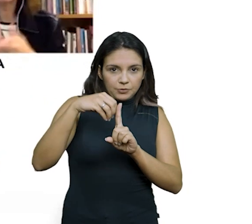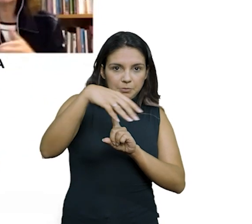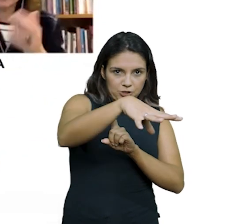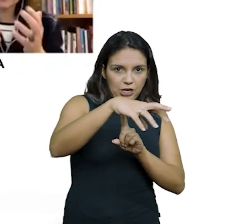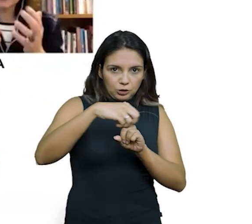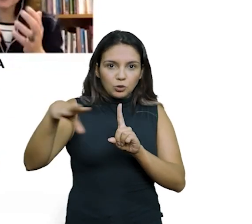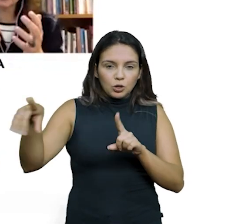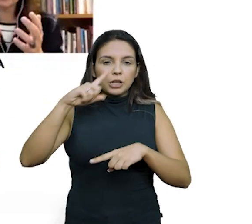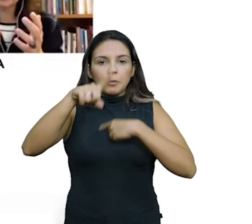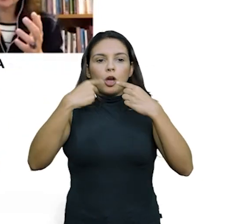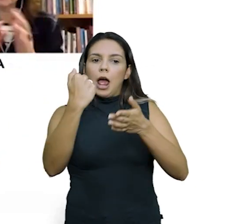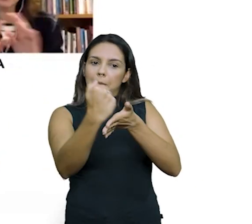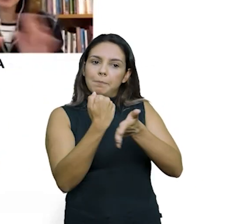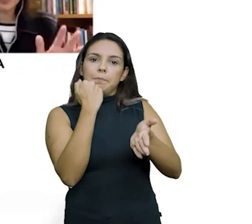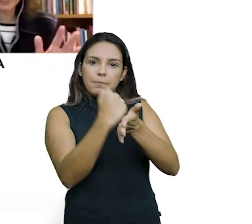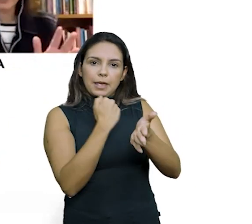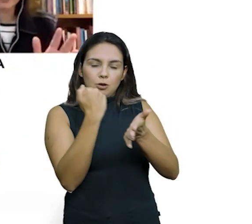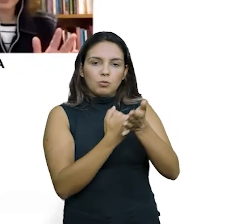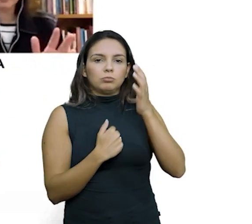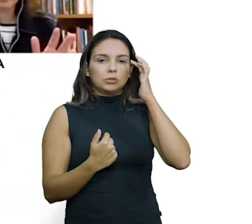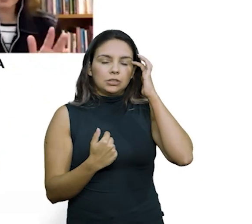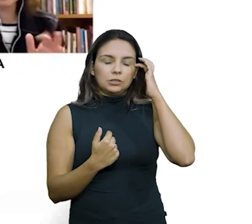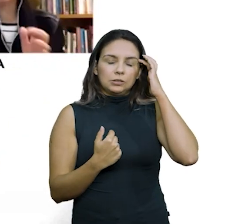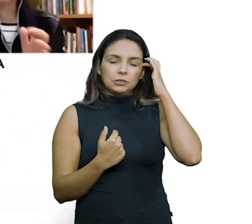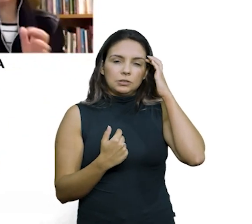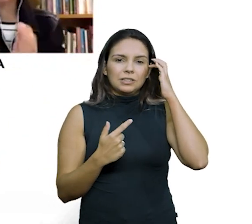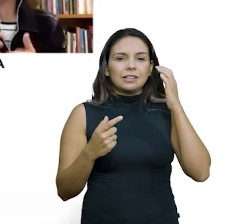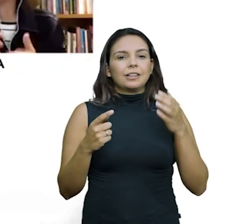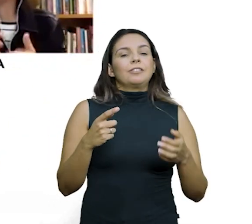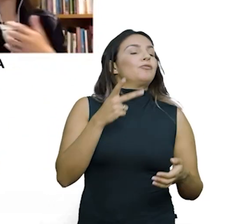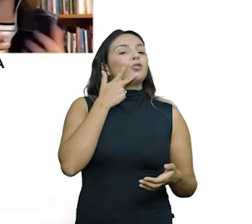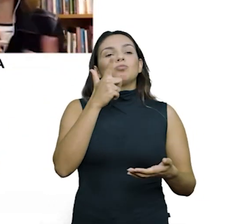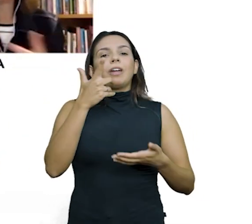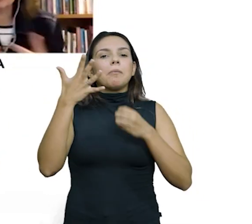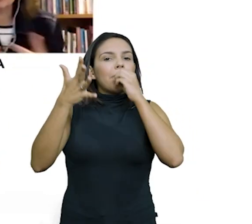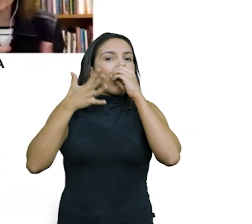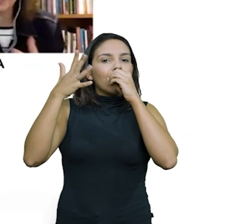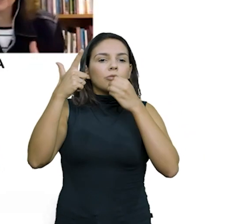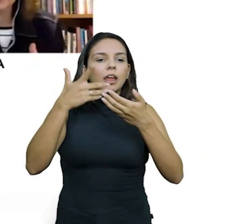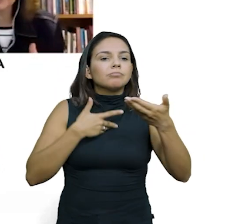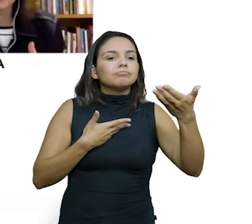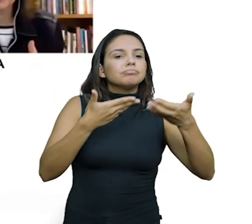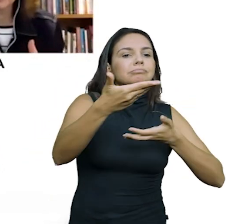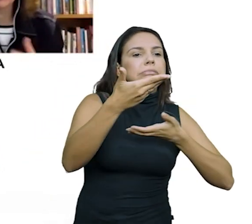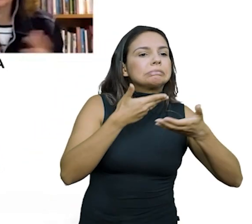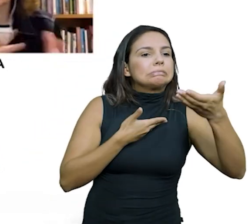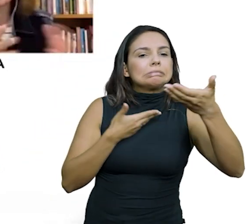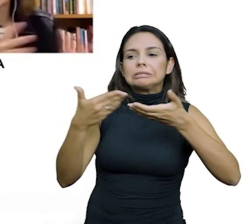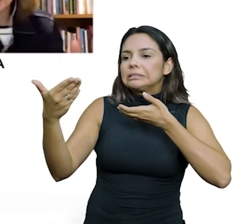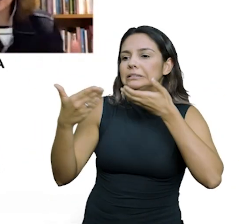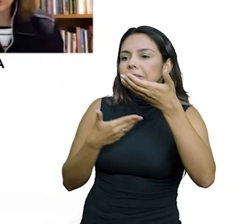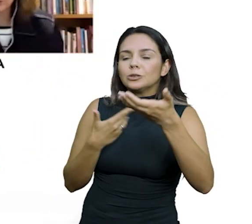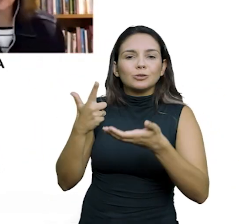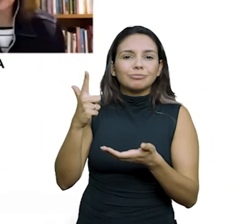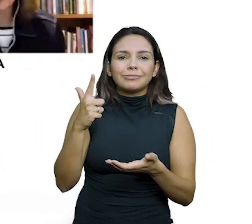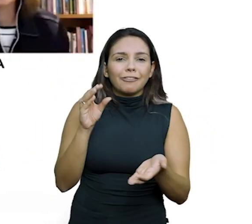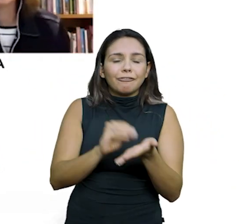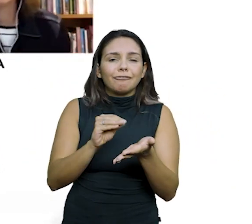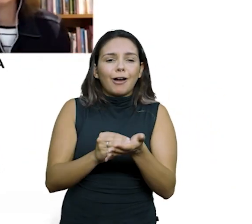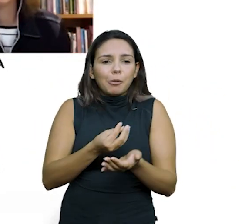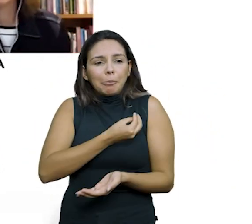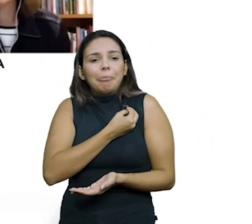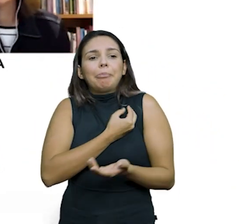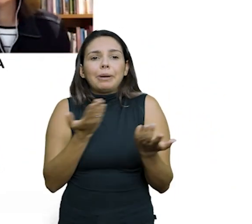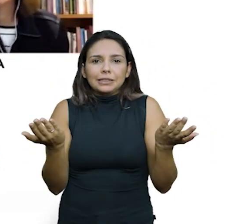as perguntas, mas do contrário, não. Então, a interação é pequena, está muito diferente da coisa presencial, né?